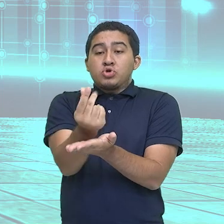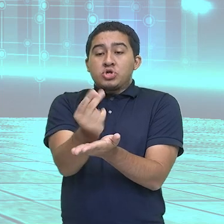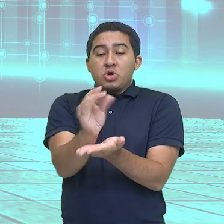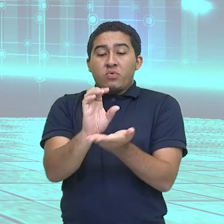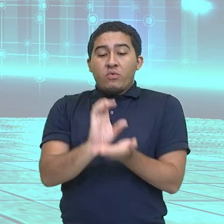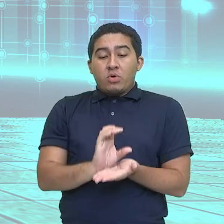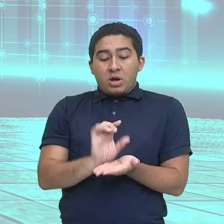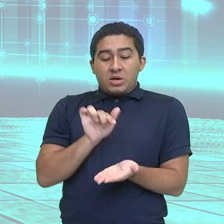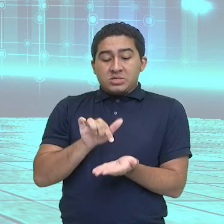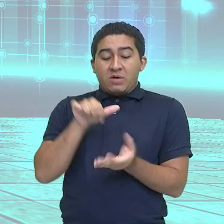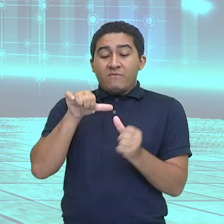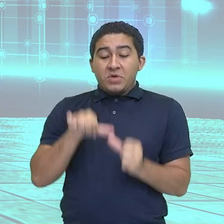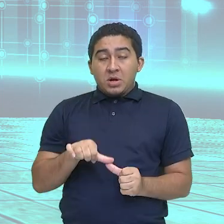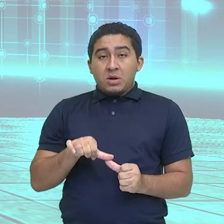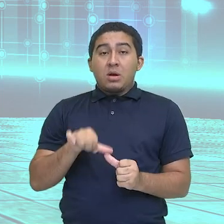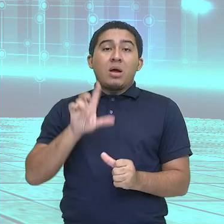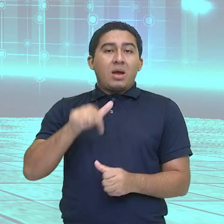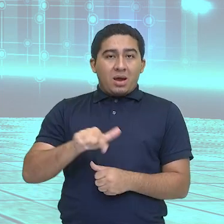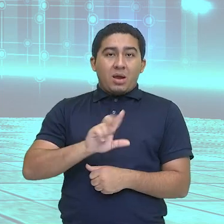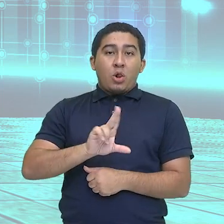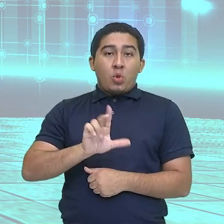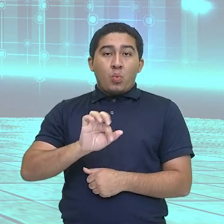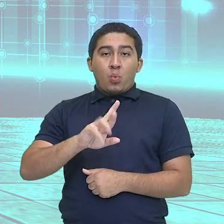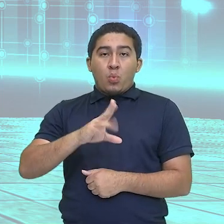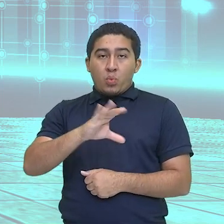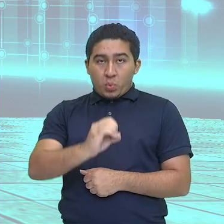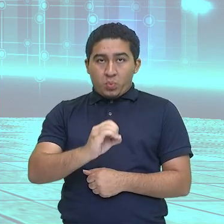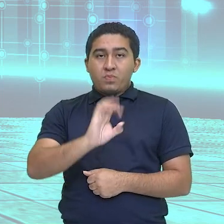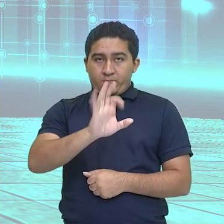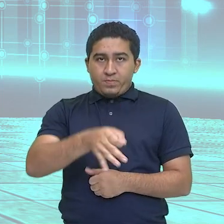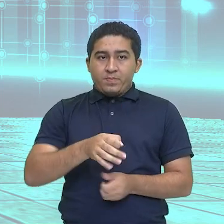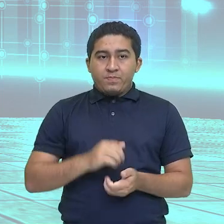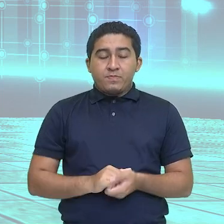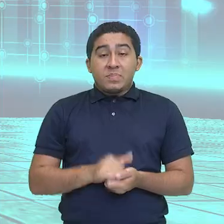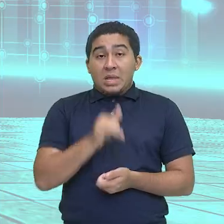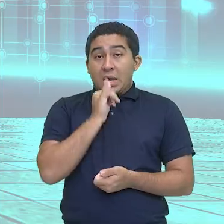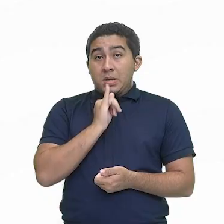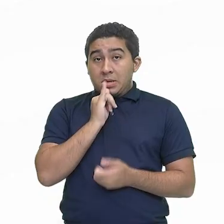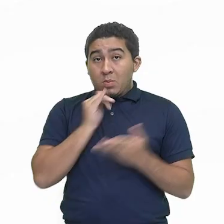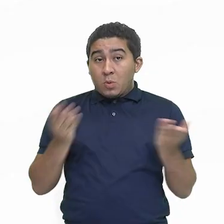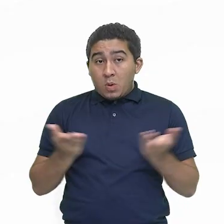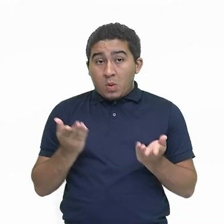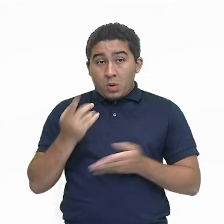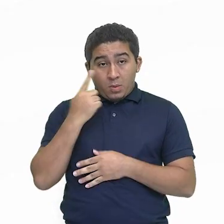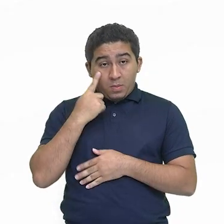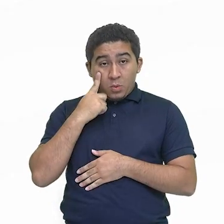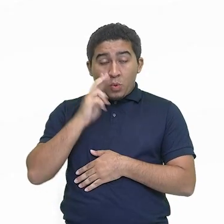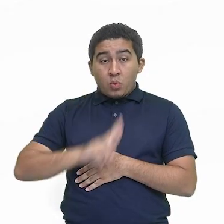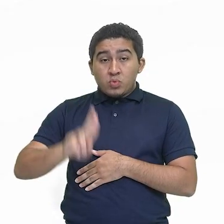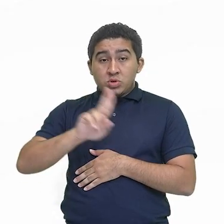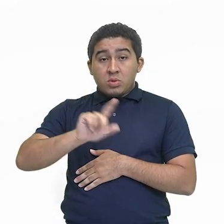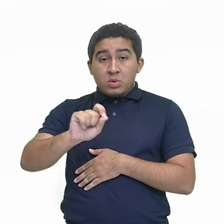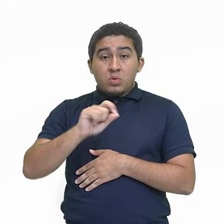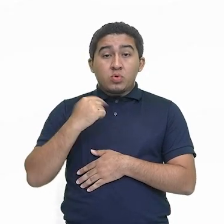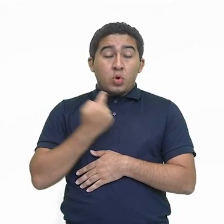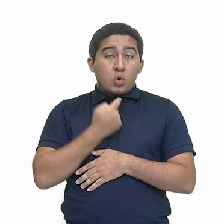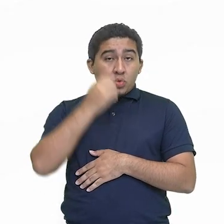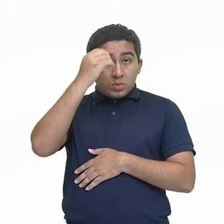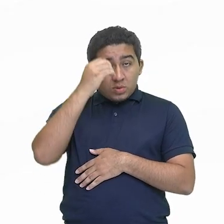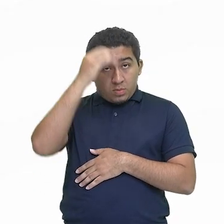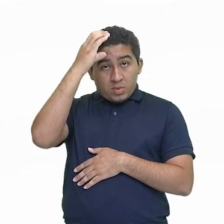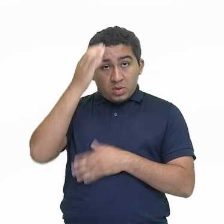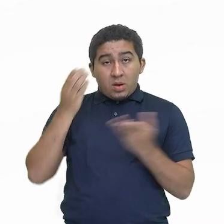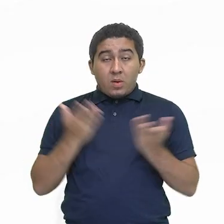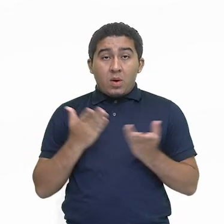que nós chamamos aí de lucro, tá certo? Vamos ver aqui um exemplo agora, utilizando aí os nossos conhecimentos